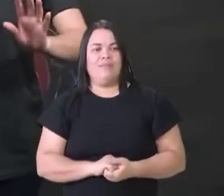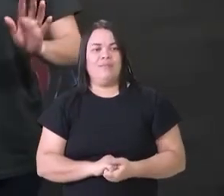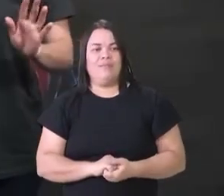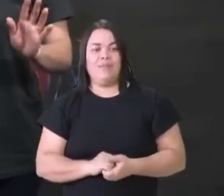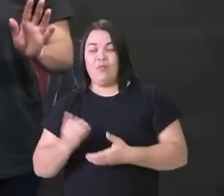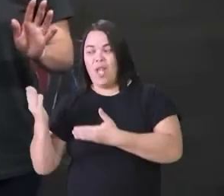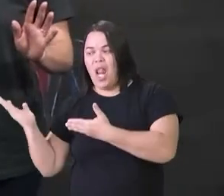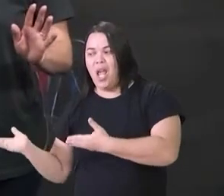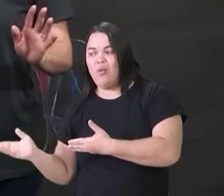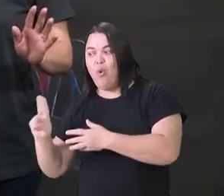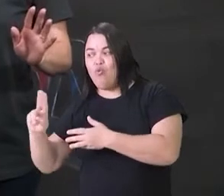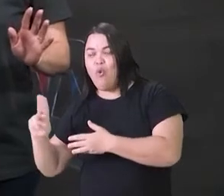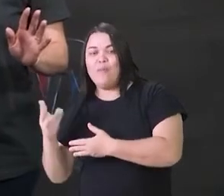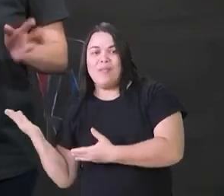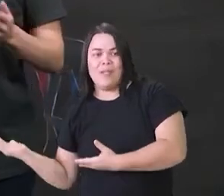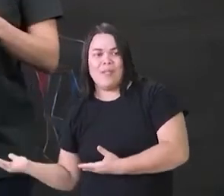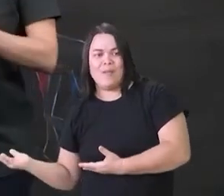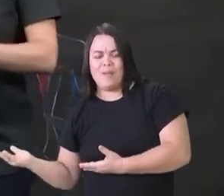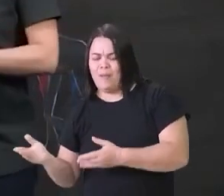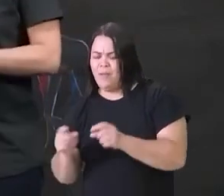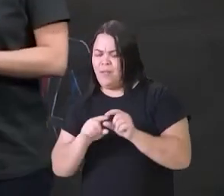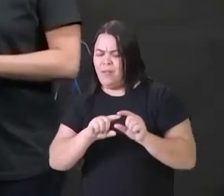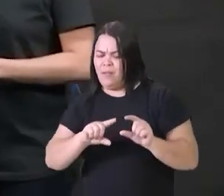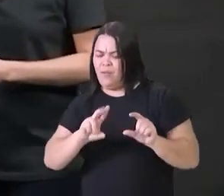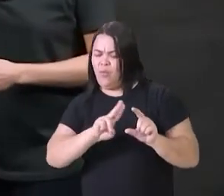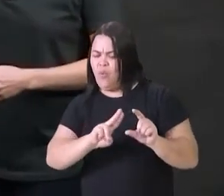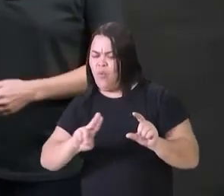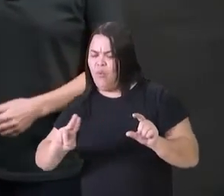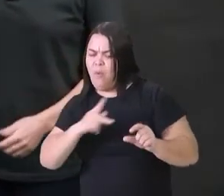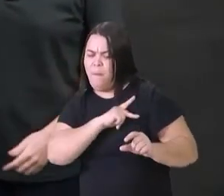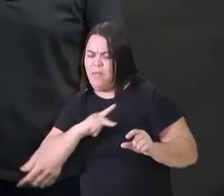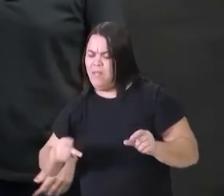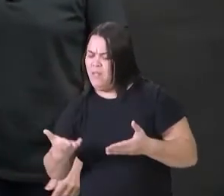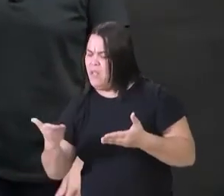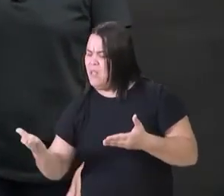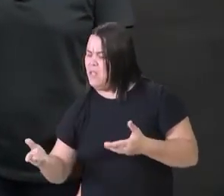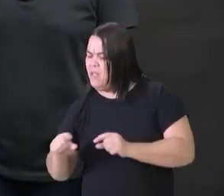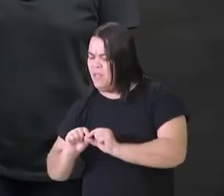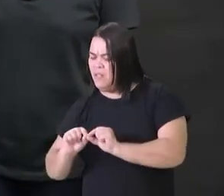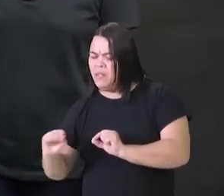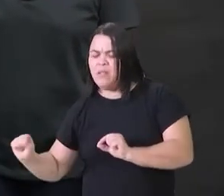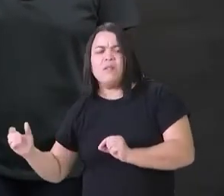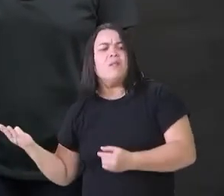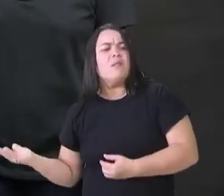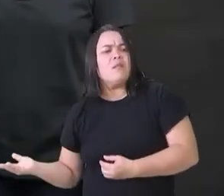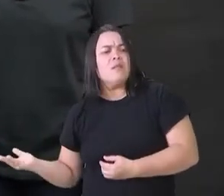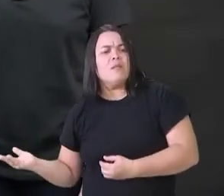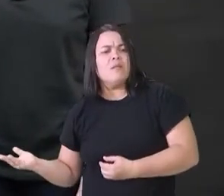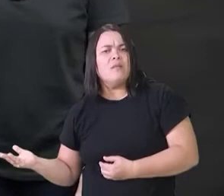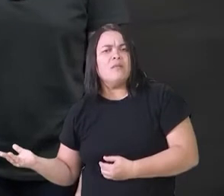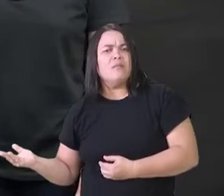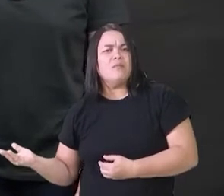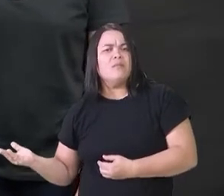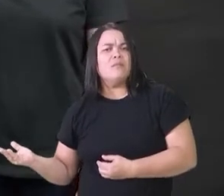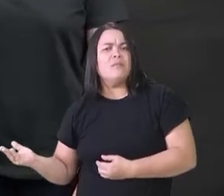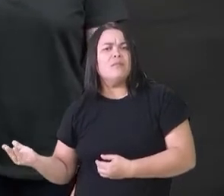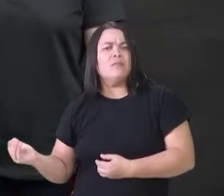Tananana. Minha ideia já foi cortada aí. Continuo. Was the president of the USA.